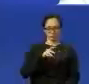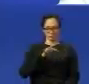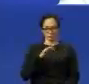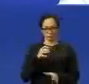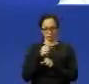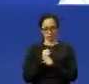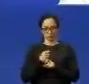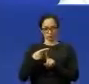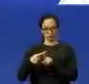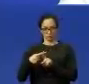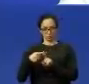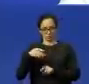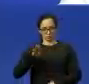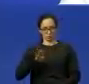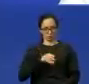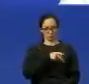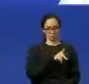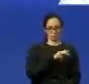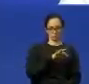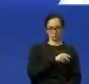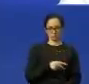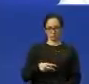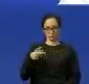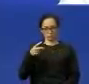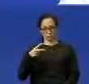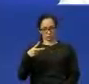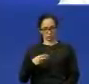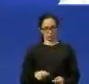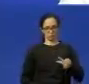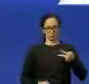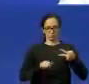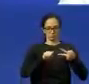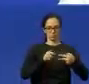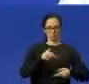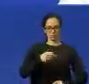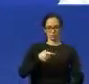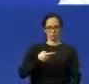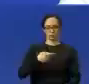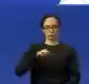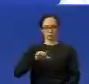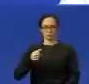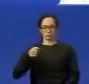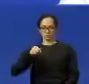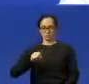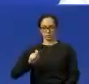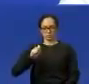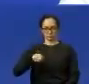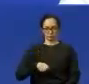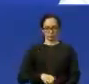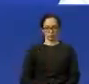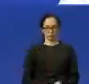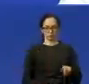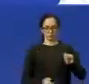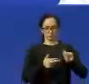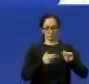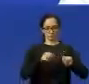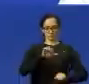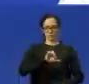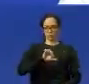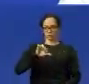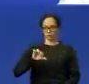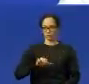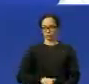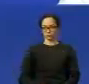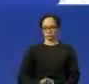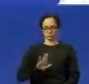primeira e mais B cosseno KT na segunda se anulam, chegamos que 2A igual a 198. O A, então, é 99. Então, temos